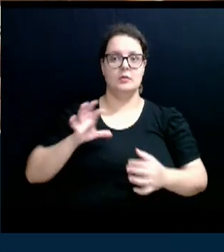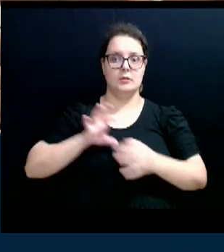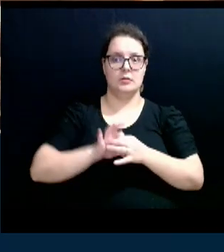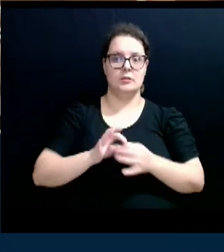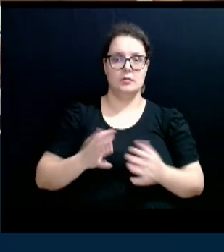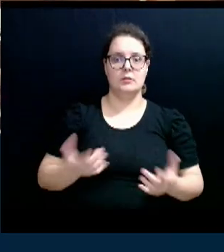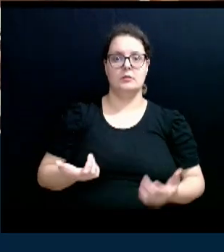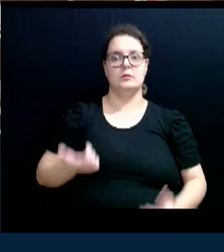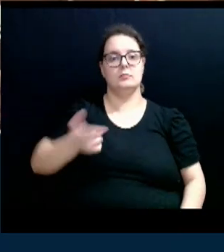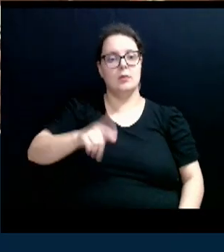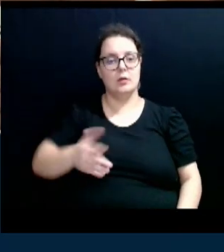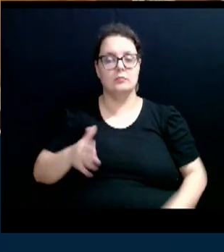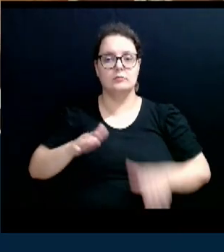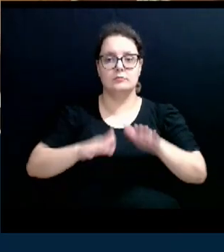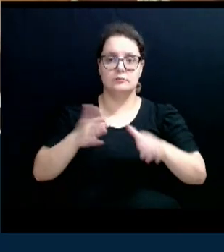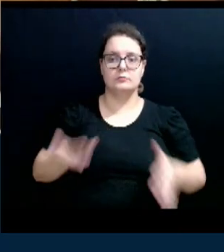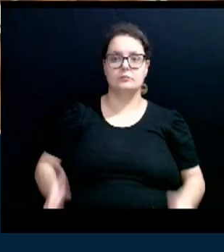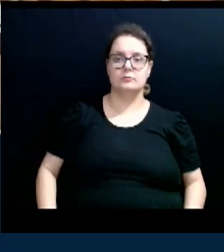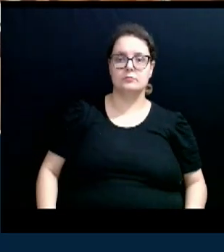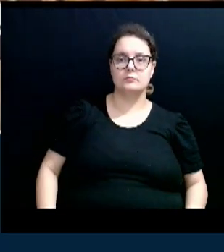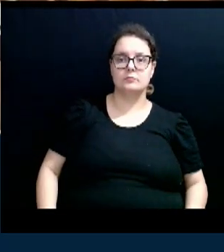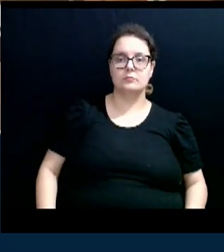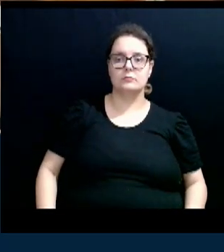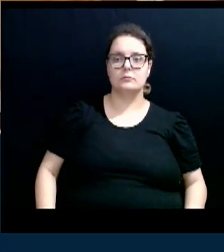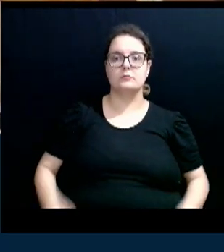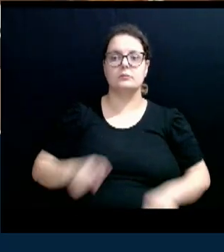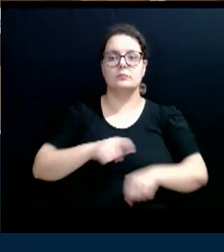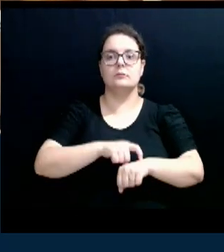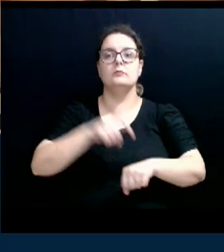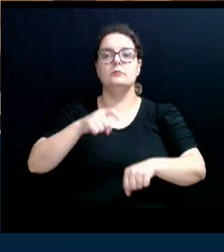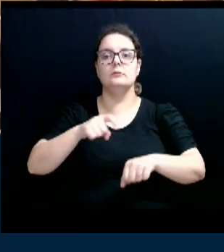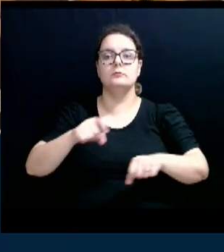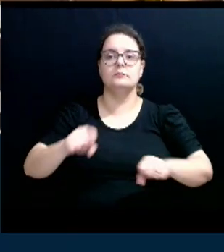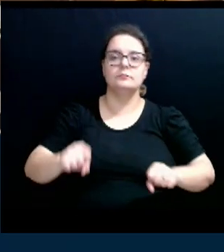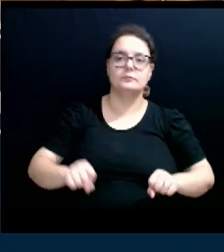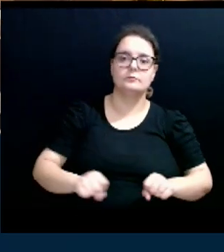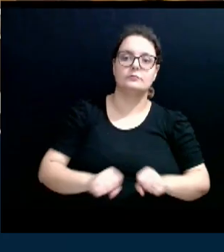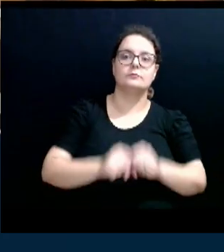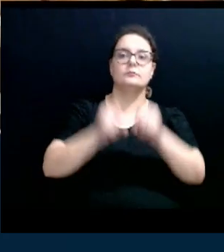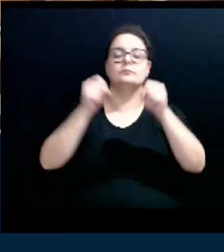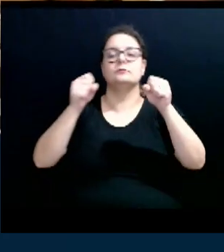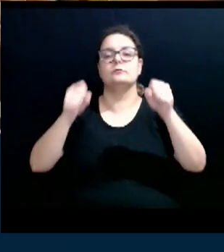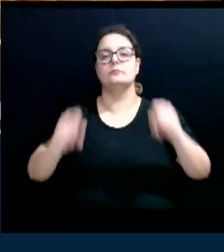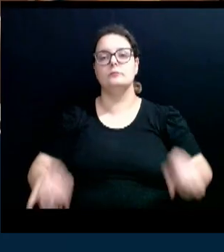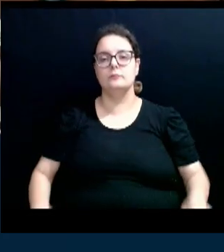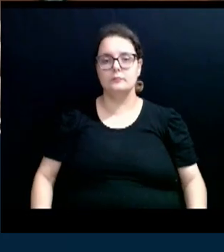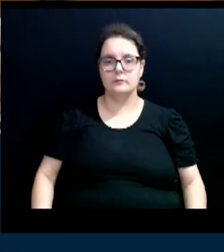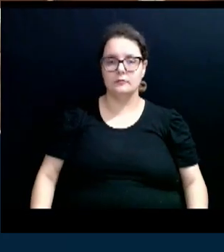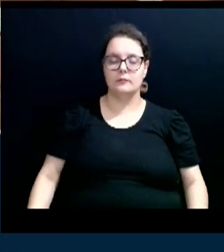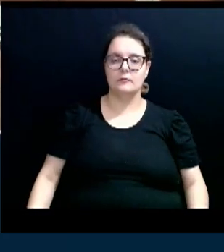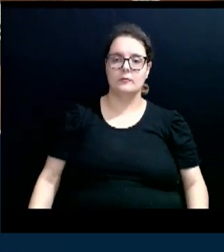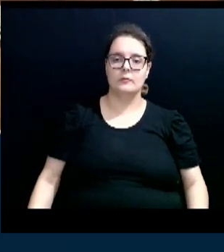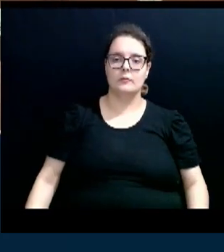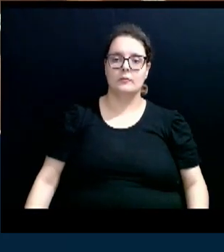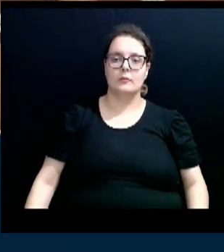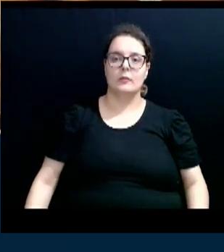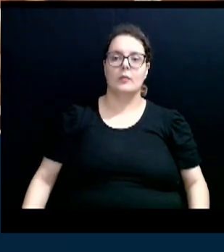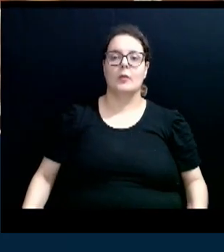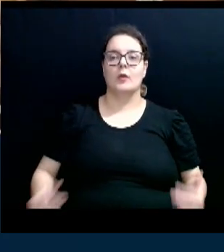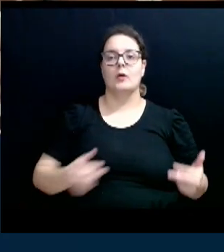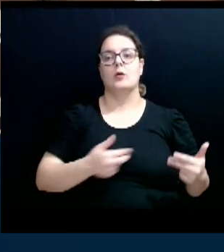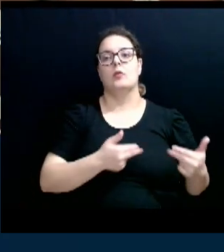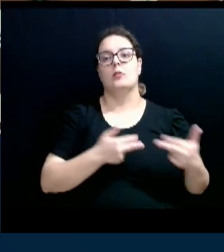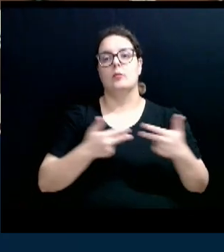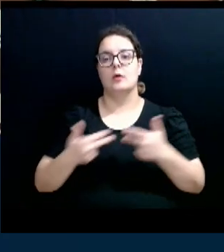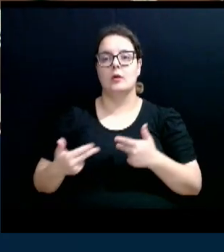de repente pode ser um momento de quebrar, né? De quebrar aquele padrão, aquela coisa que